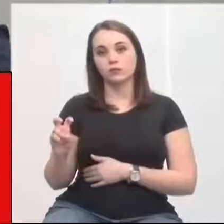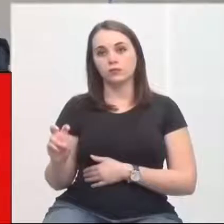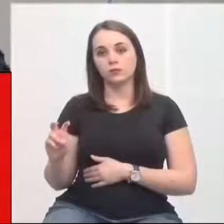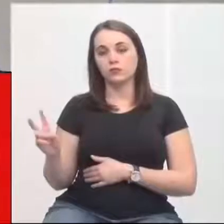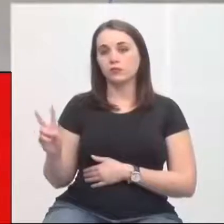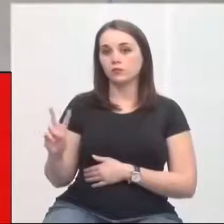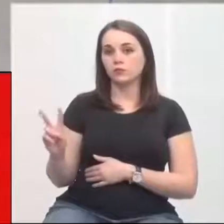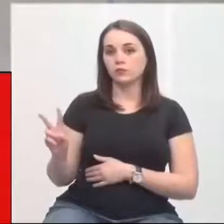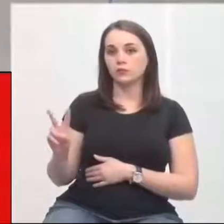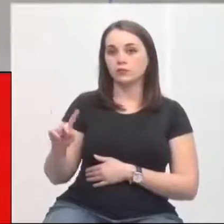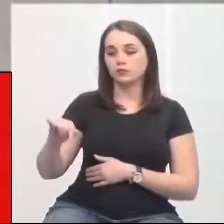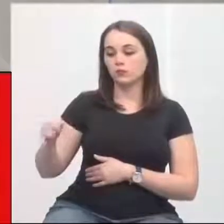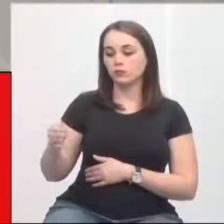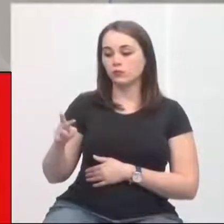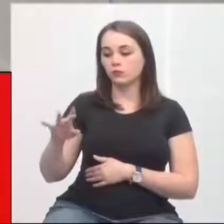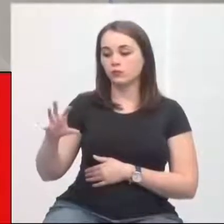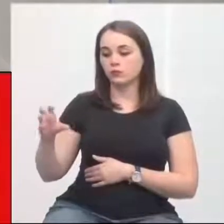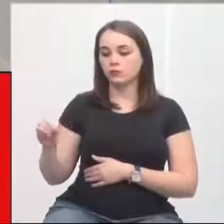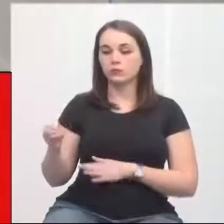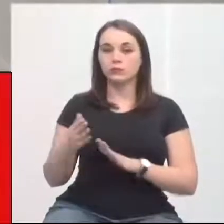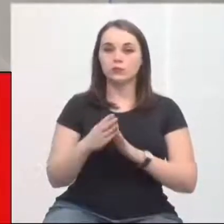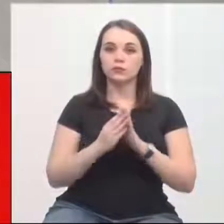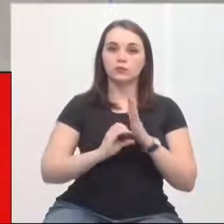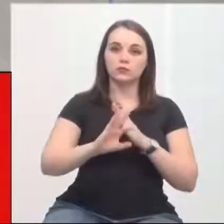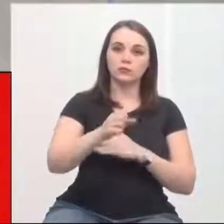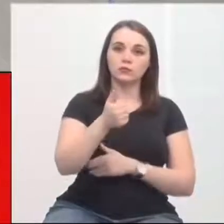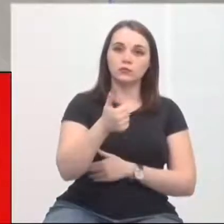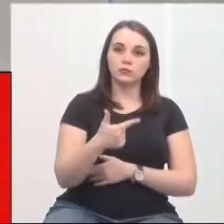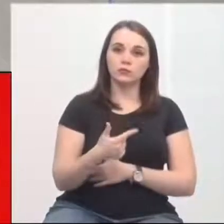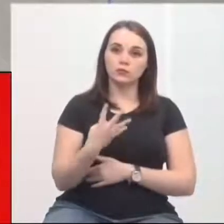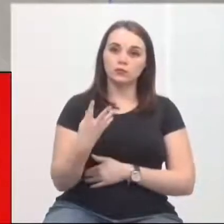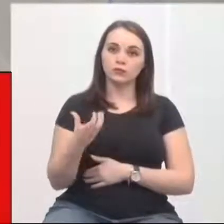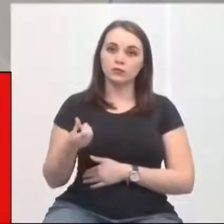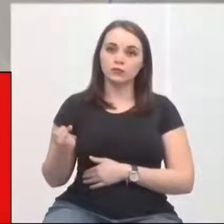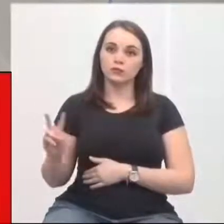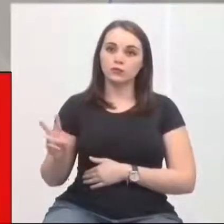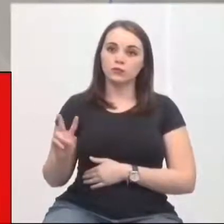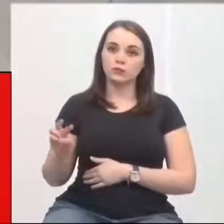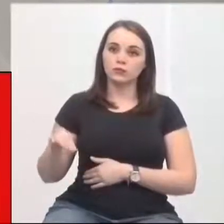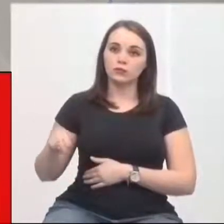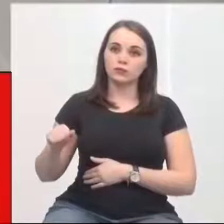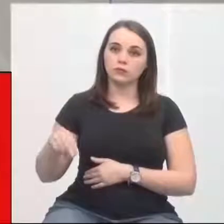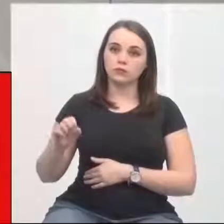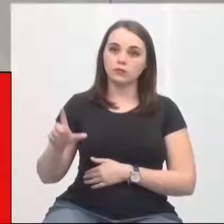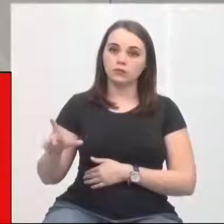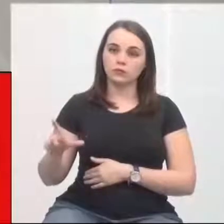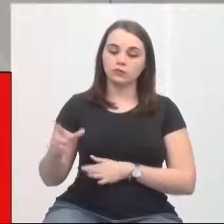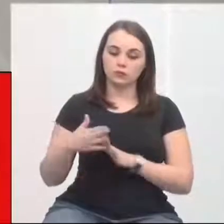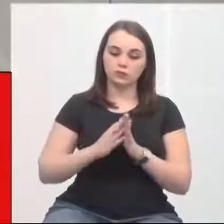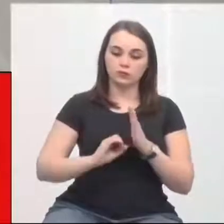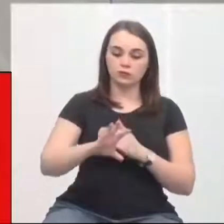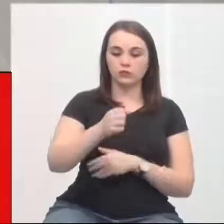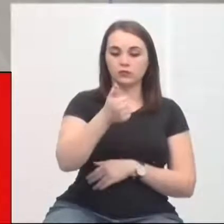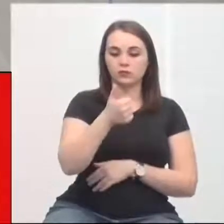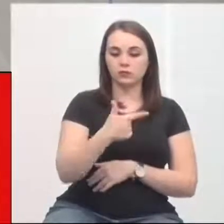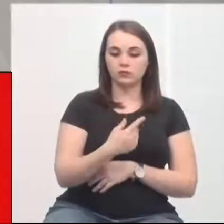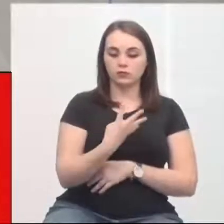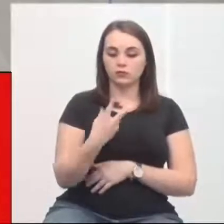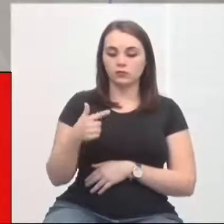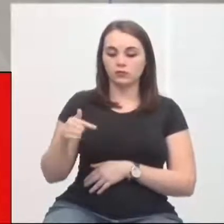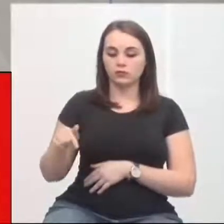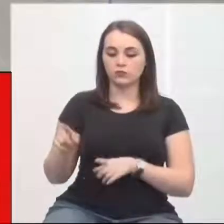1245/2021, de autoria do vereador Júlio Kaminski. Indicação 1246/2021, de autoria do vereador Manuel Rosengue. Indicações